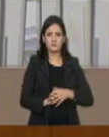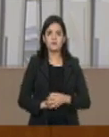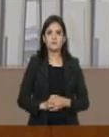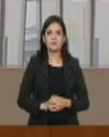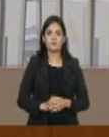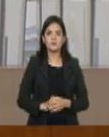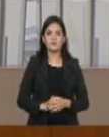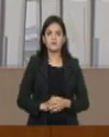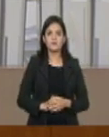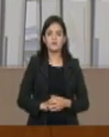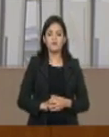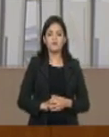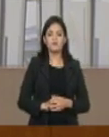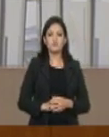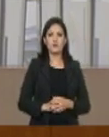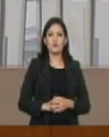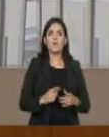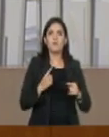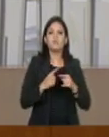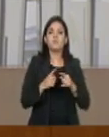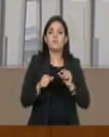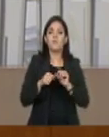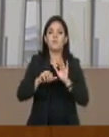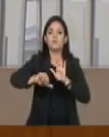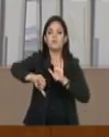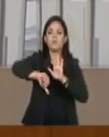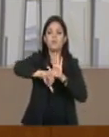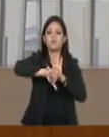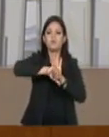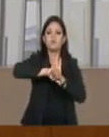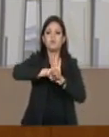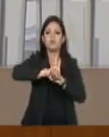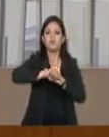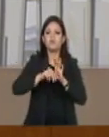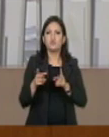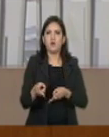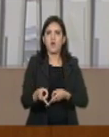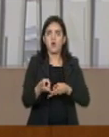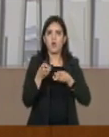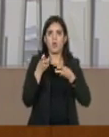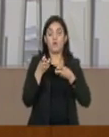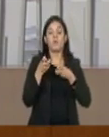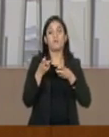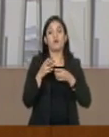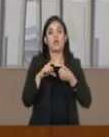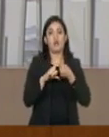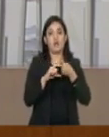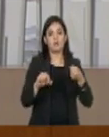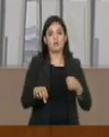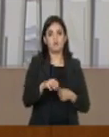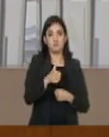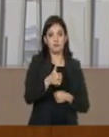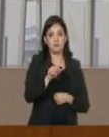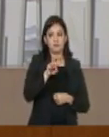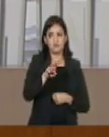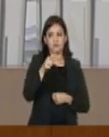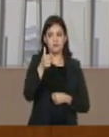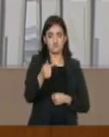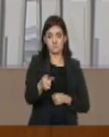fechado pela prática do crime de roubo majorado, artigo 157,